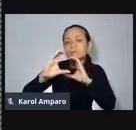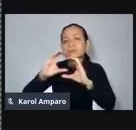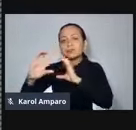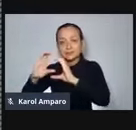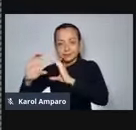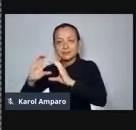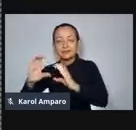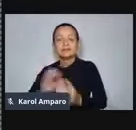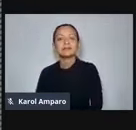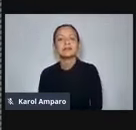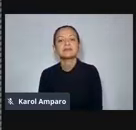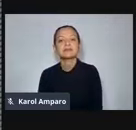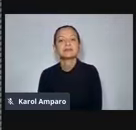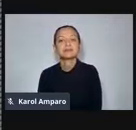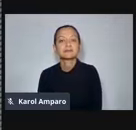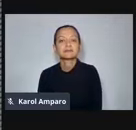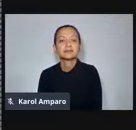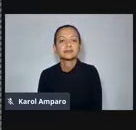comunicação.